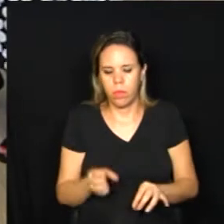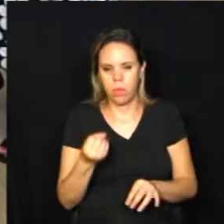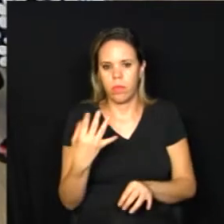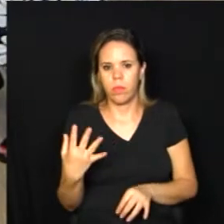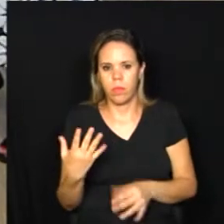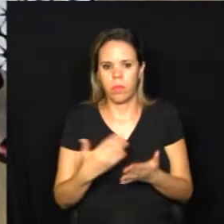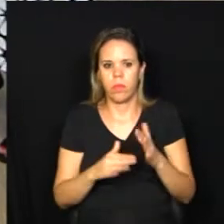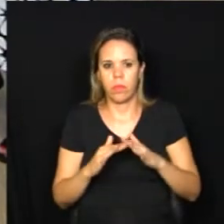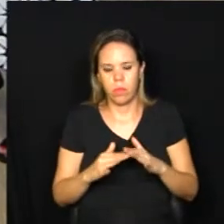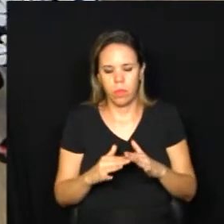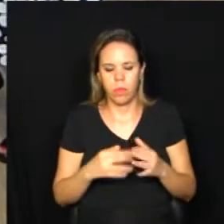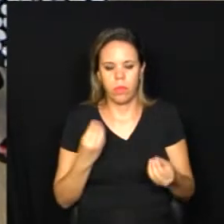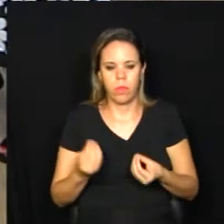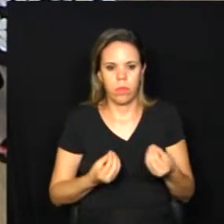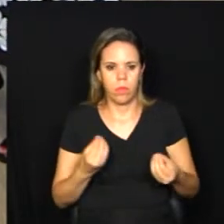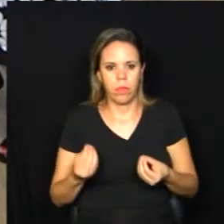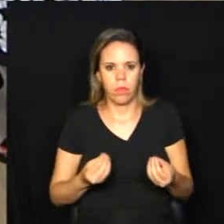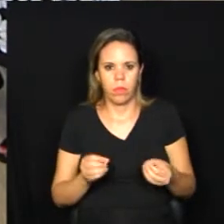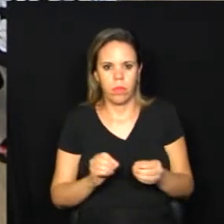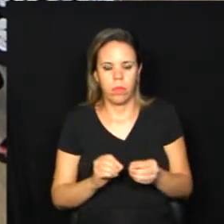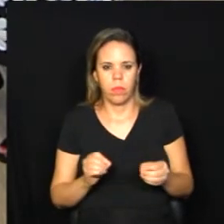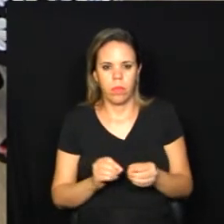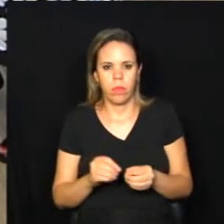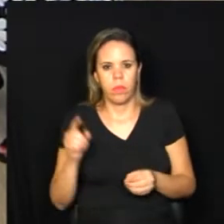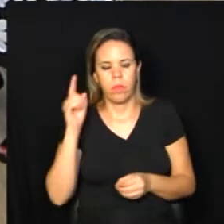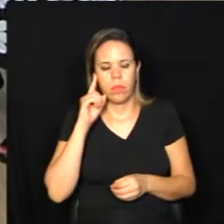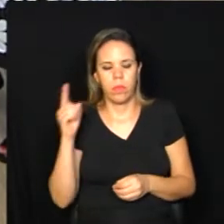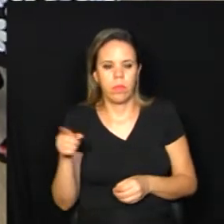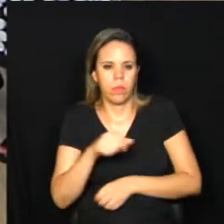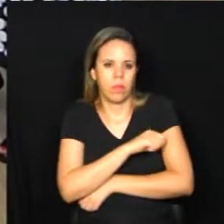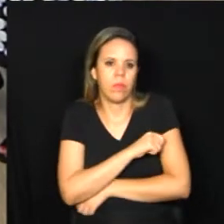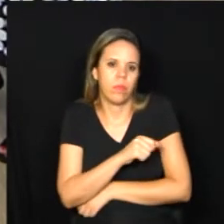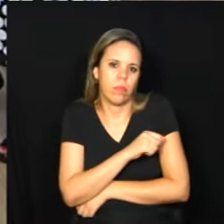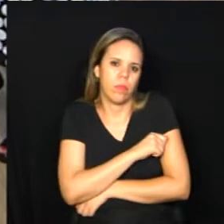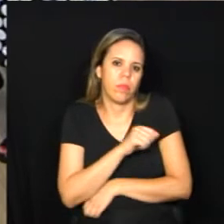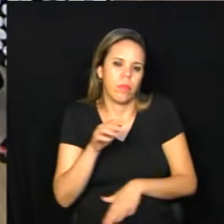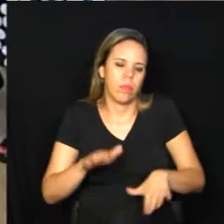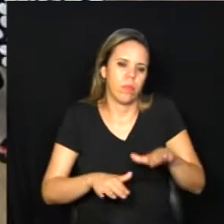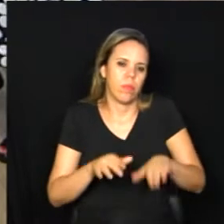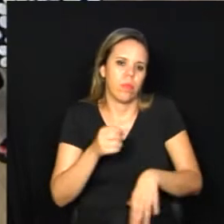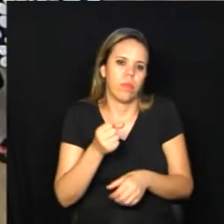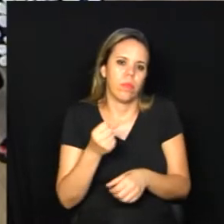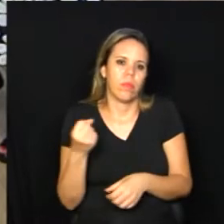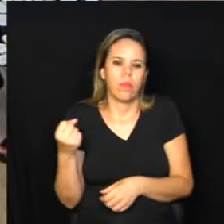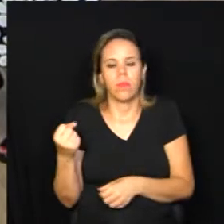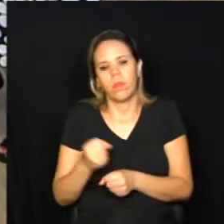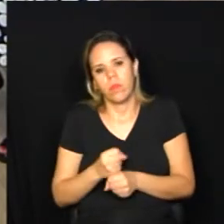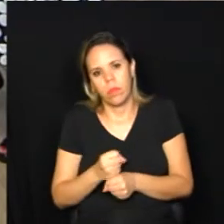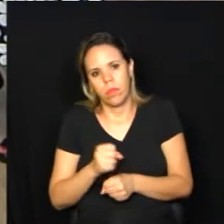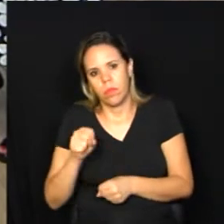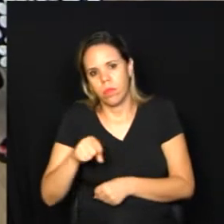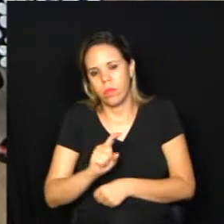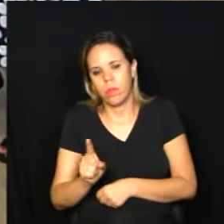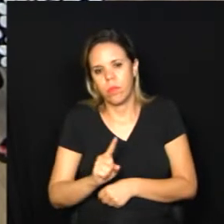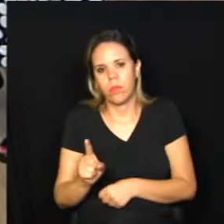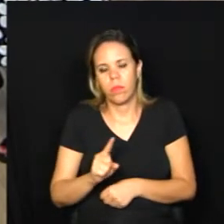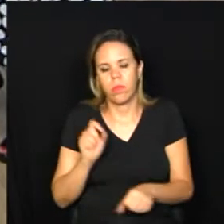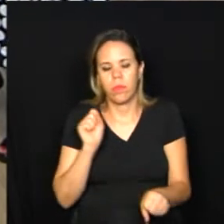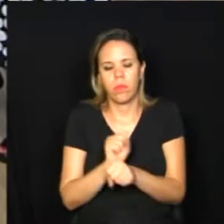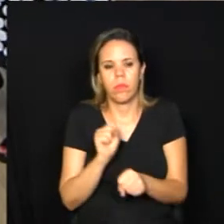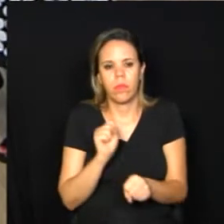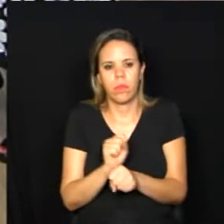cada escola, de como vai ser. Olha, um dia vai alunos de determinados anos ou não, mas a gente